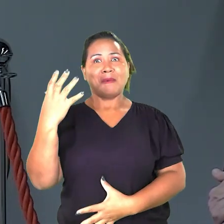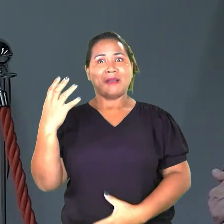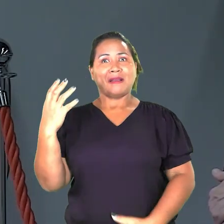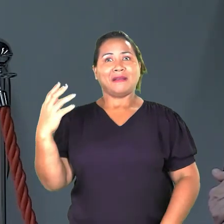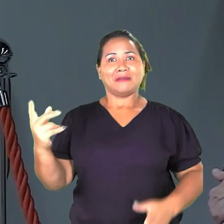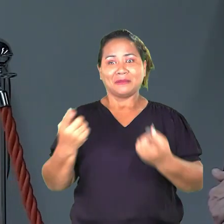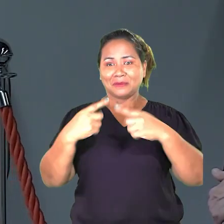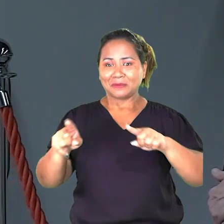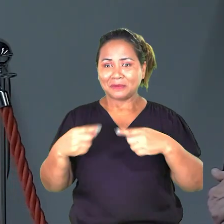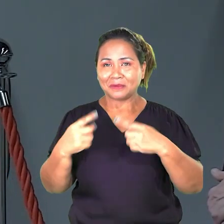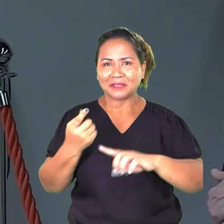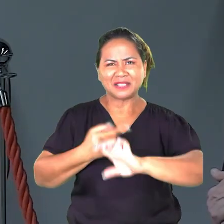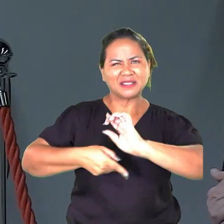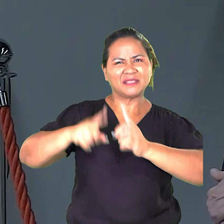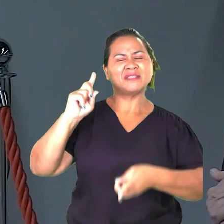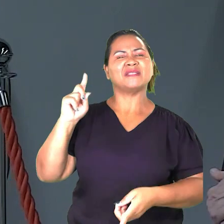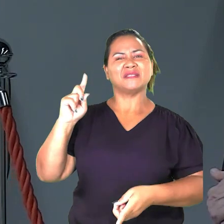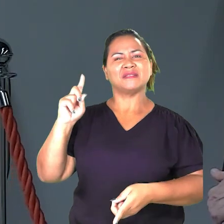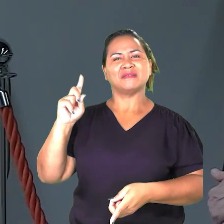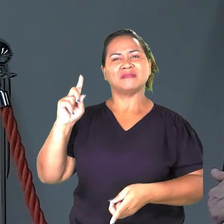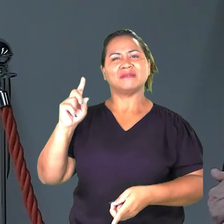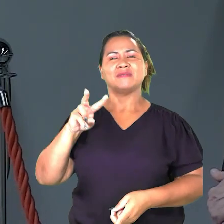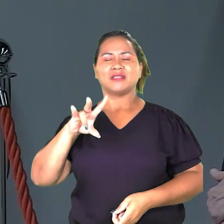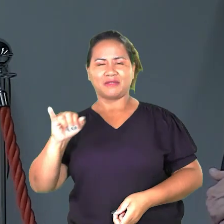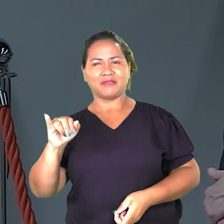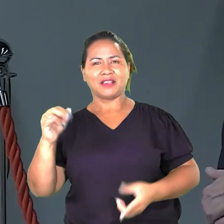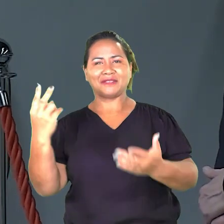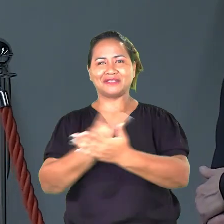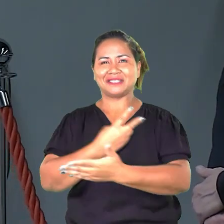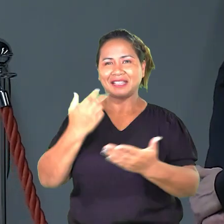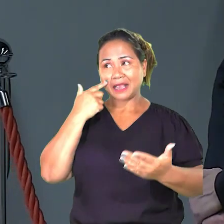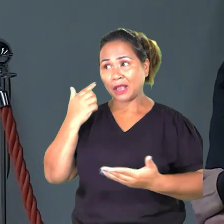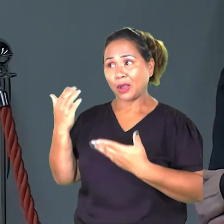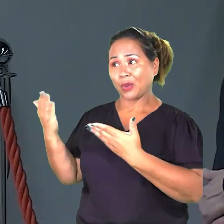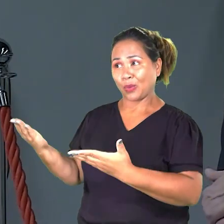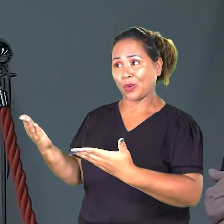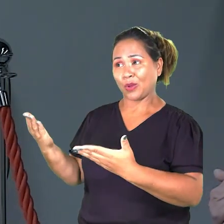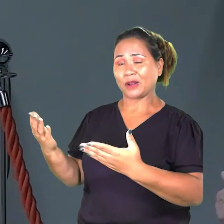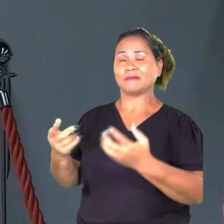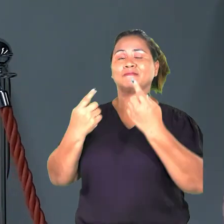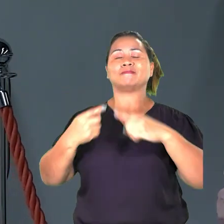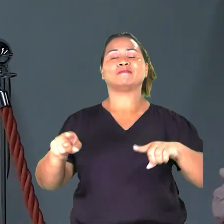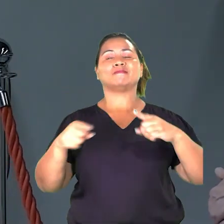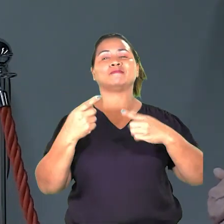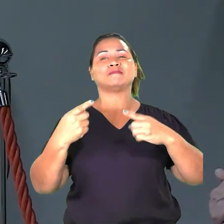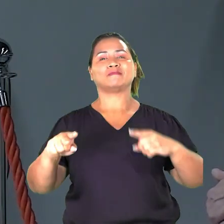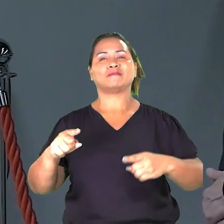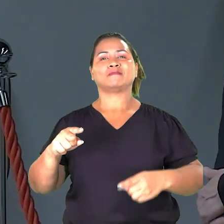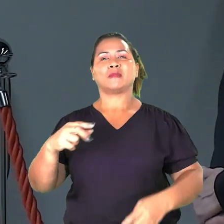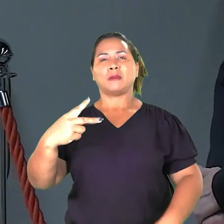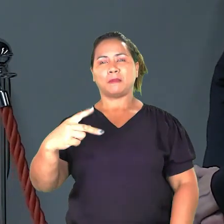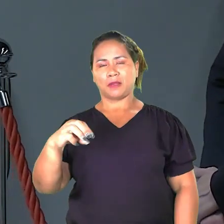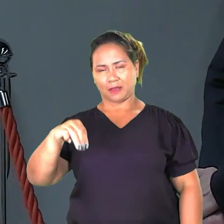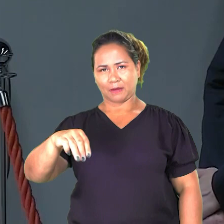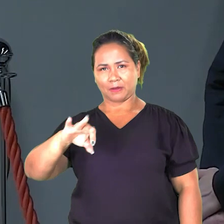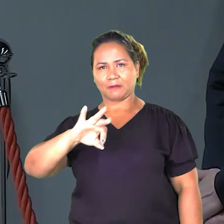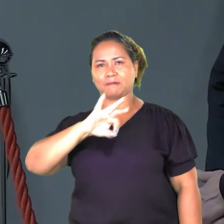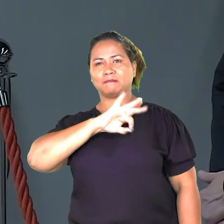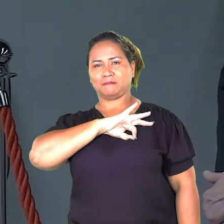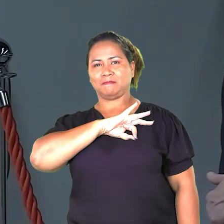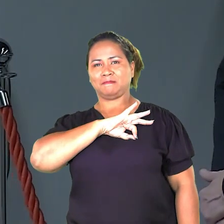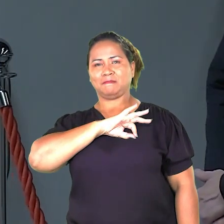Paris-Belfort, e que veio a se tornar o hino da Revolução Constitucionalista, e que aqui será executado